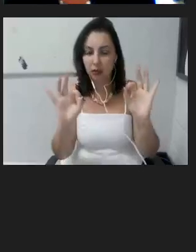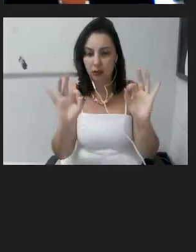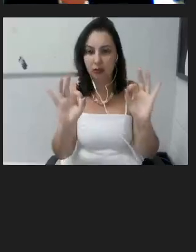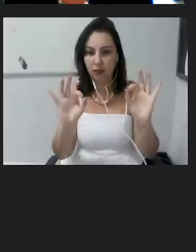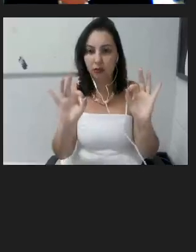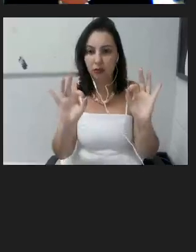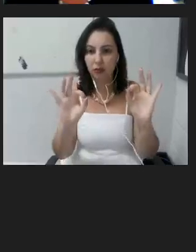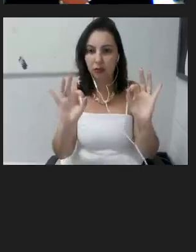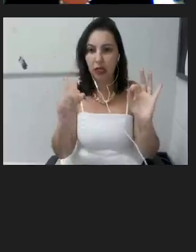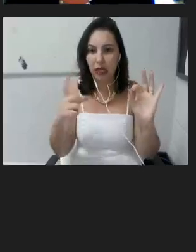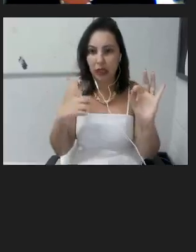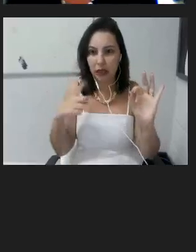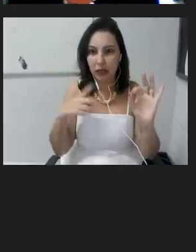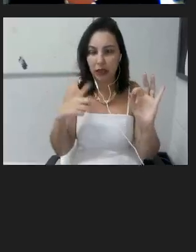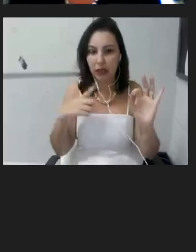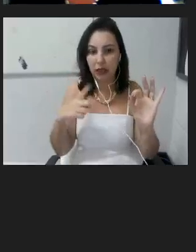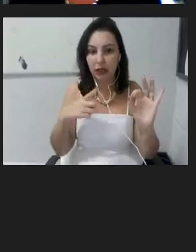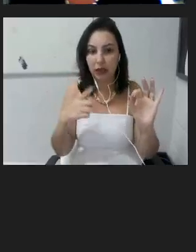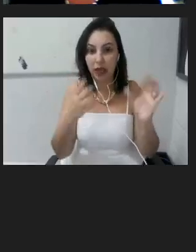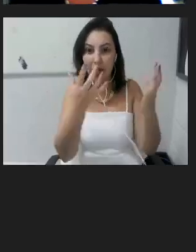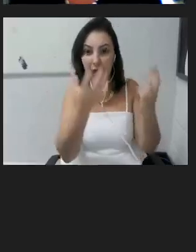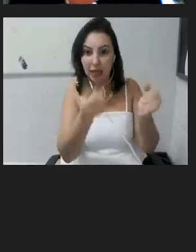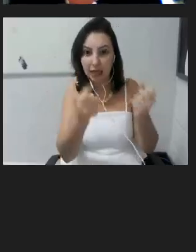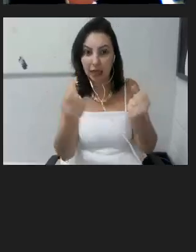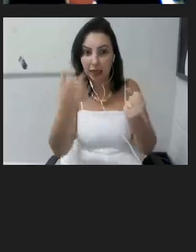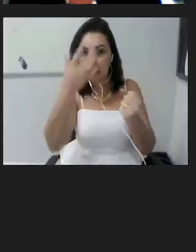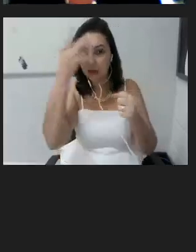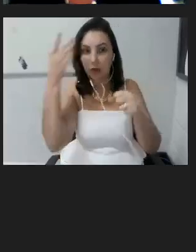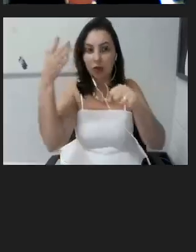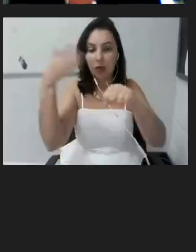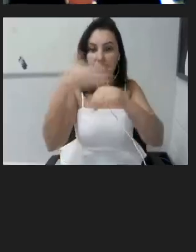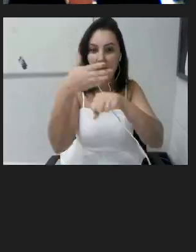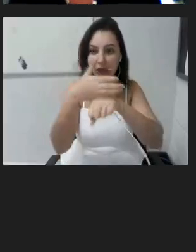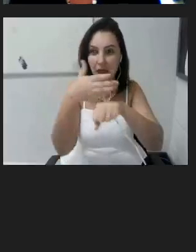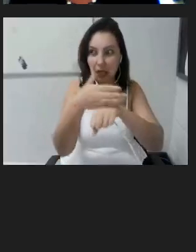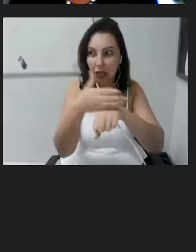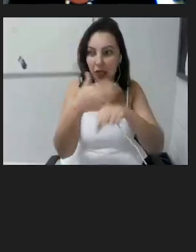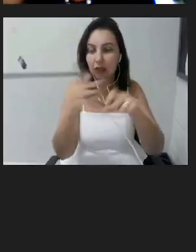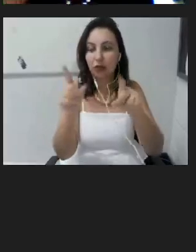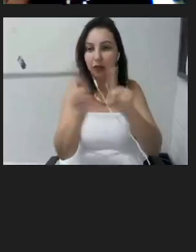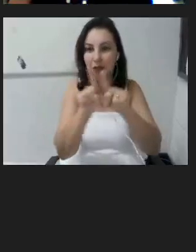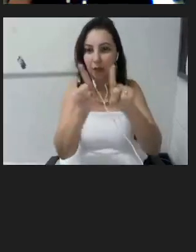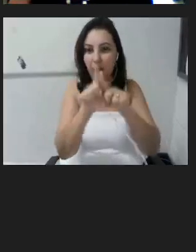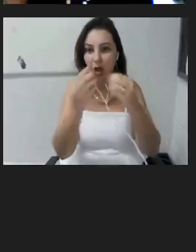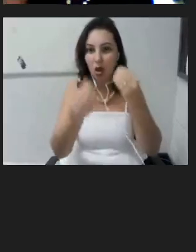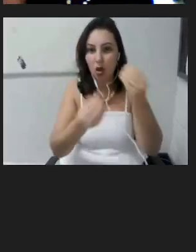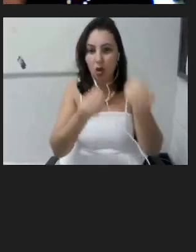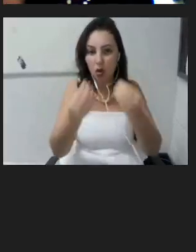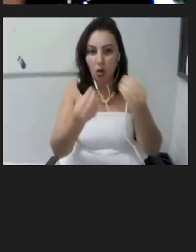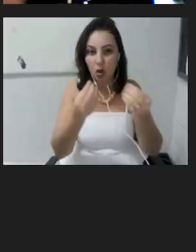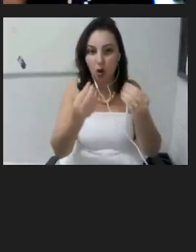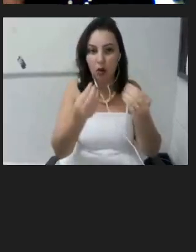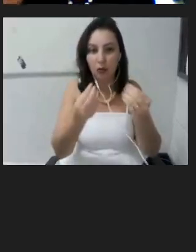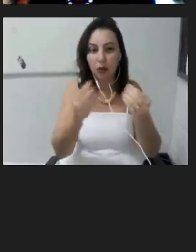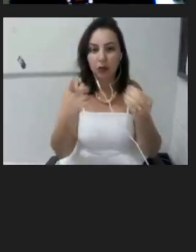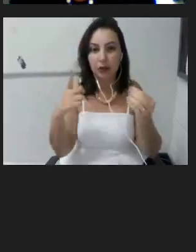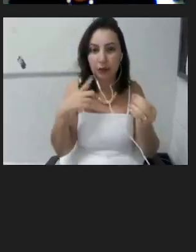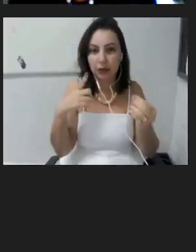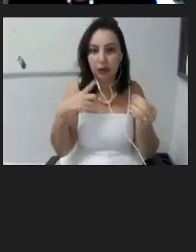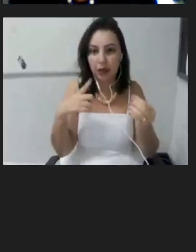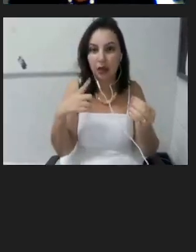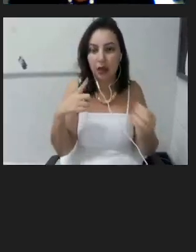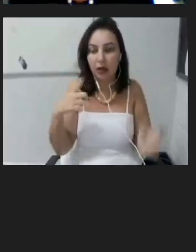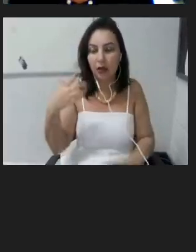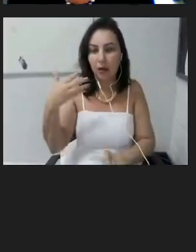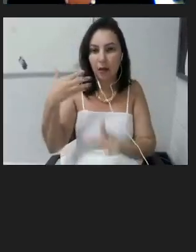ainda estamos no movimento de aceitar o pessoal que está chegando, está entrando, está indo para a transmissão, tá? Aí daqui a pouco a